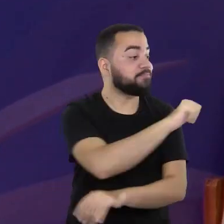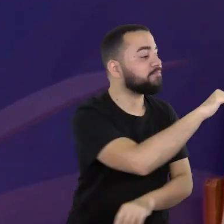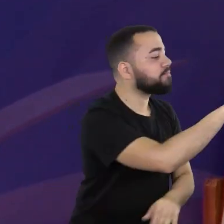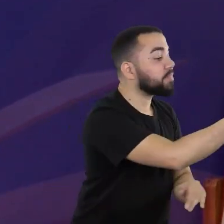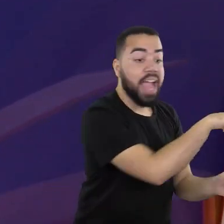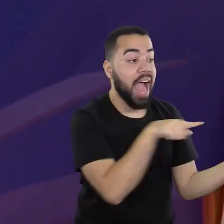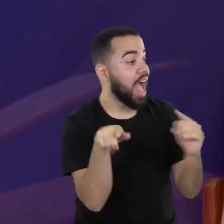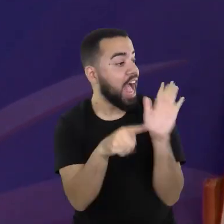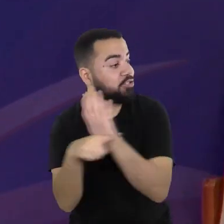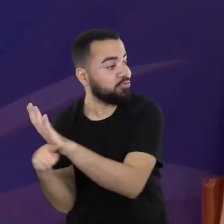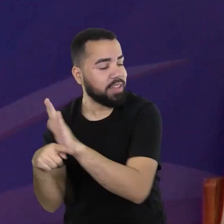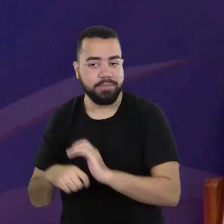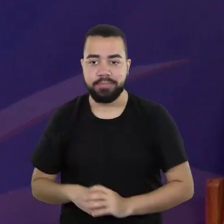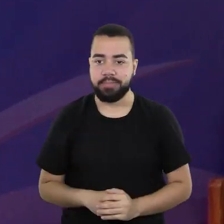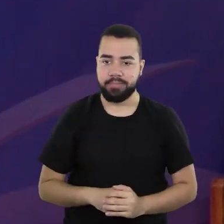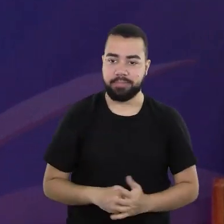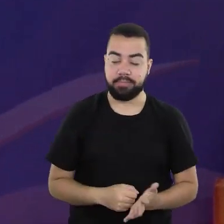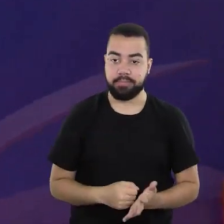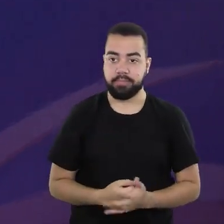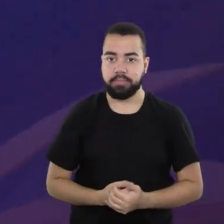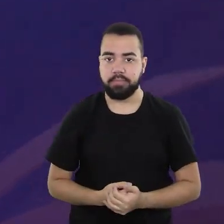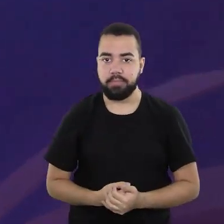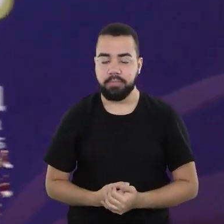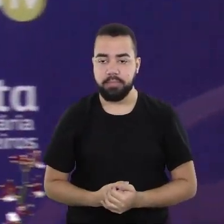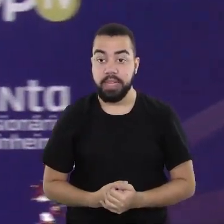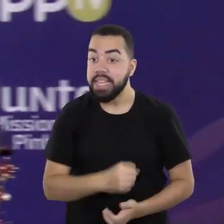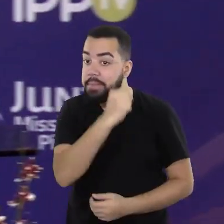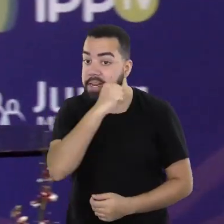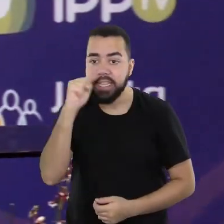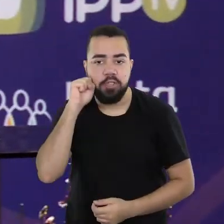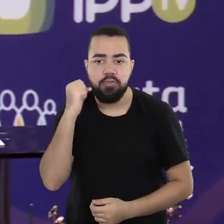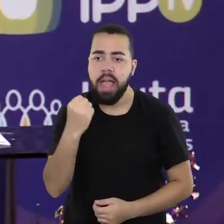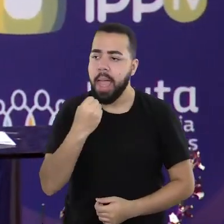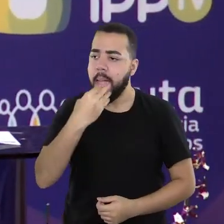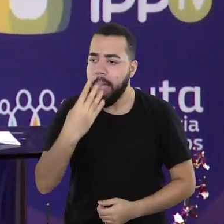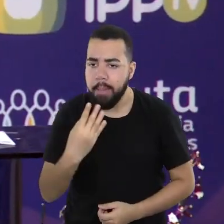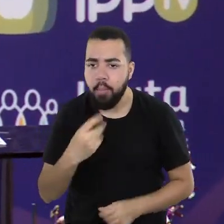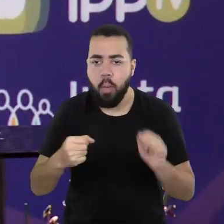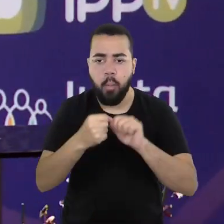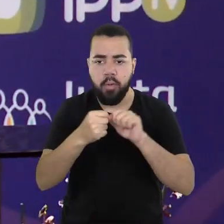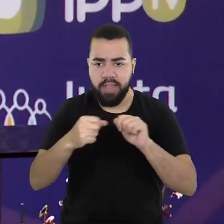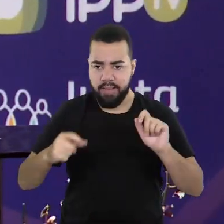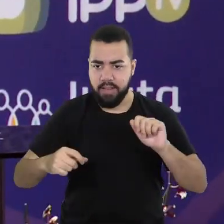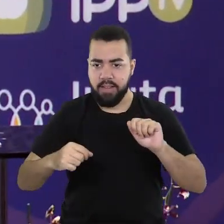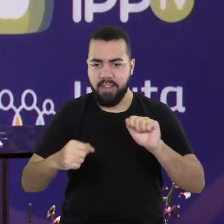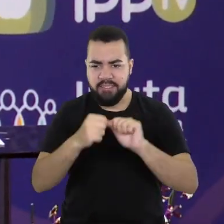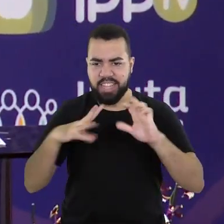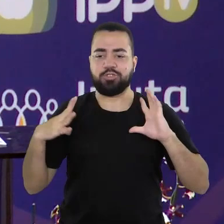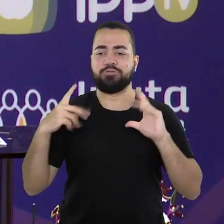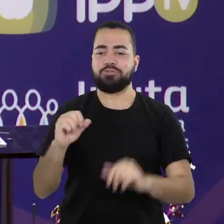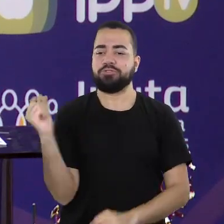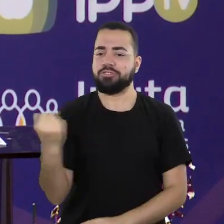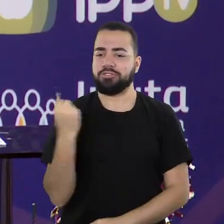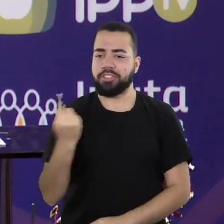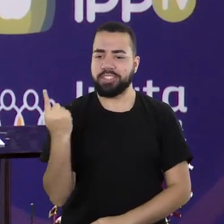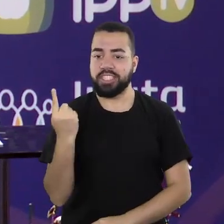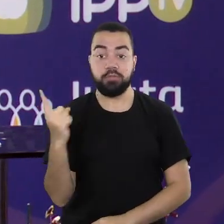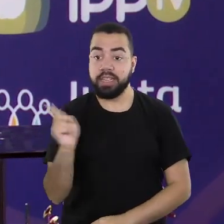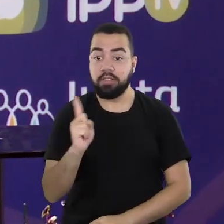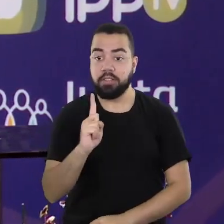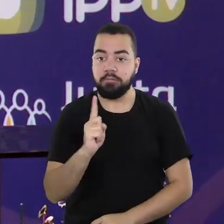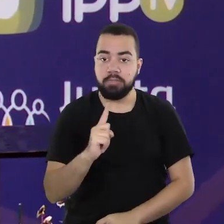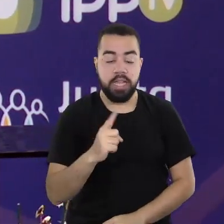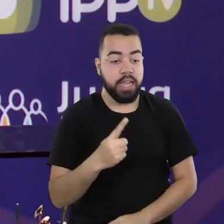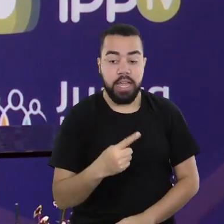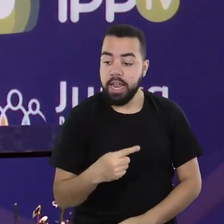O texto não está dizendo aqui que o samaritano ele é bom porque ele faz tudo sozinho, não. É porque ele chama para si o problema